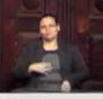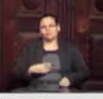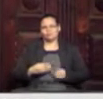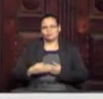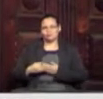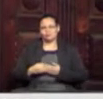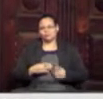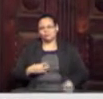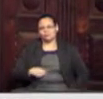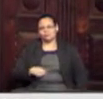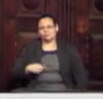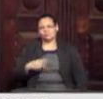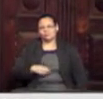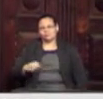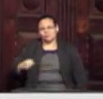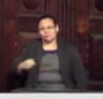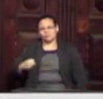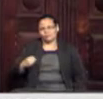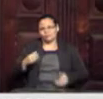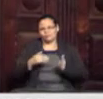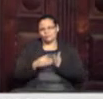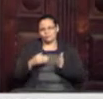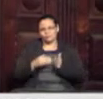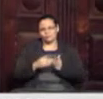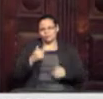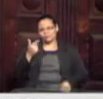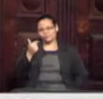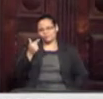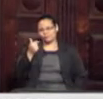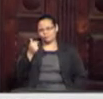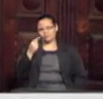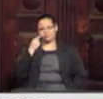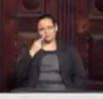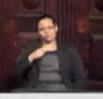até 12 semanas